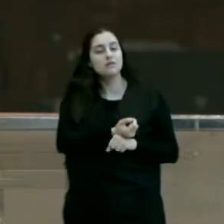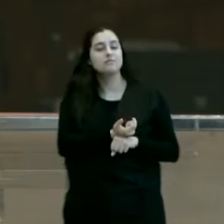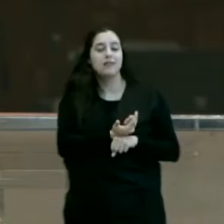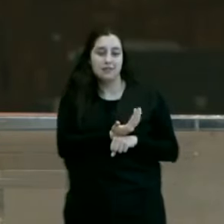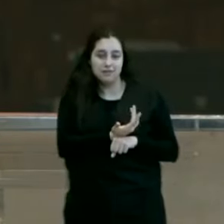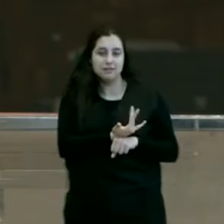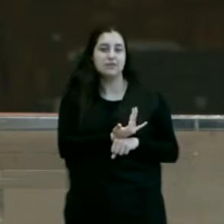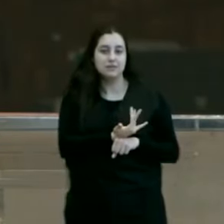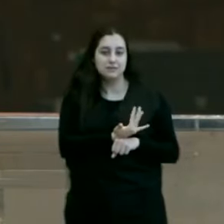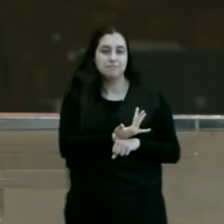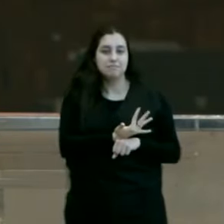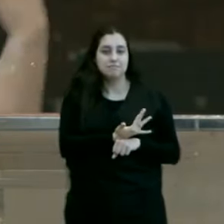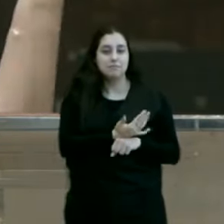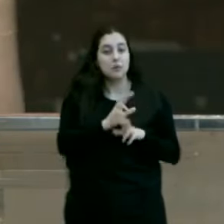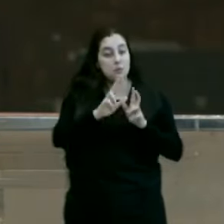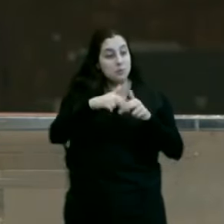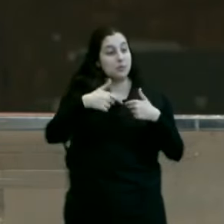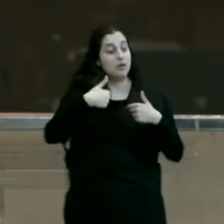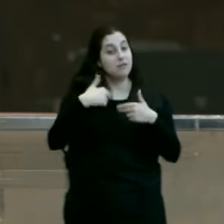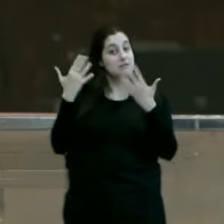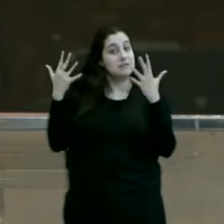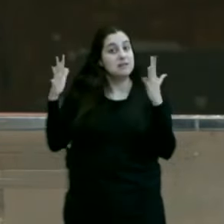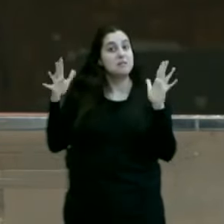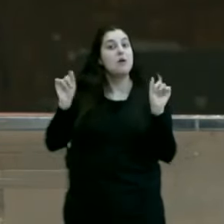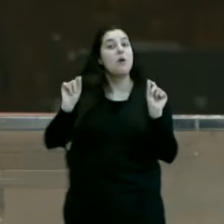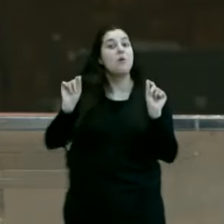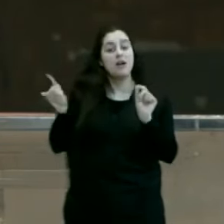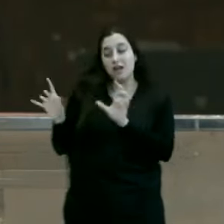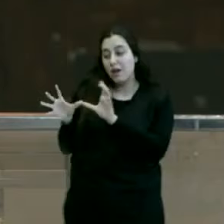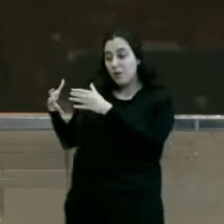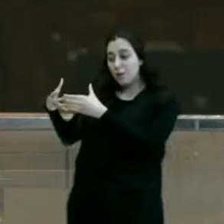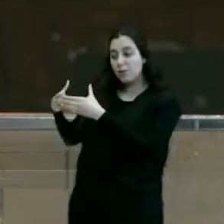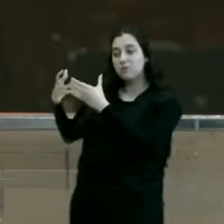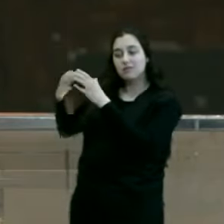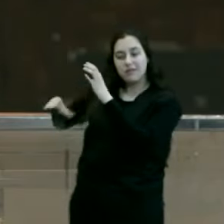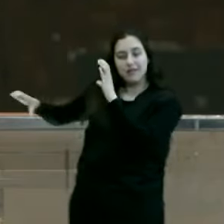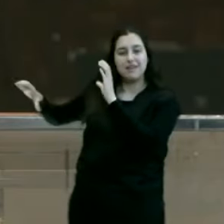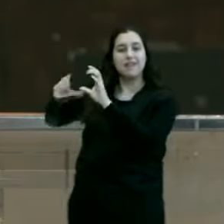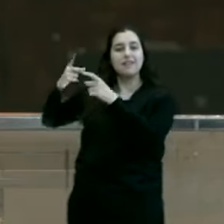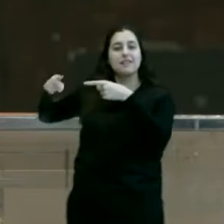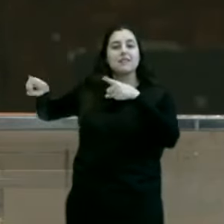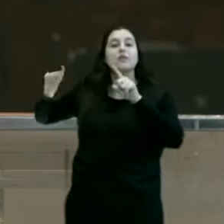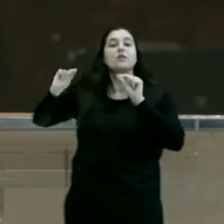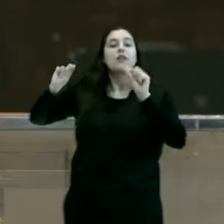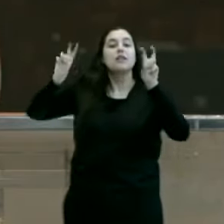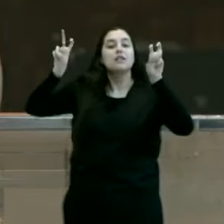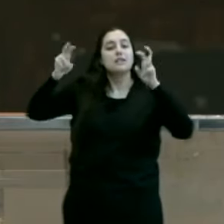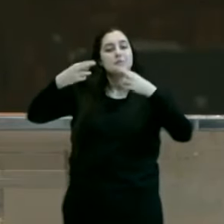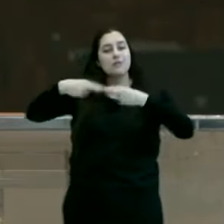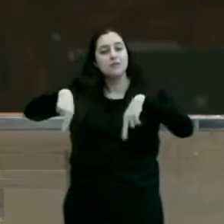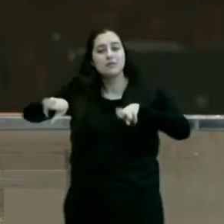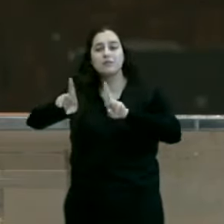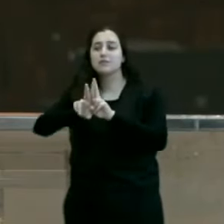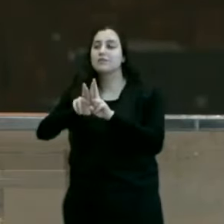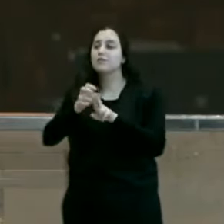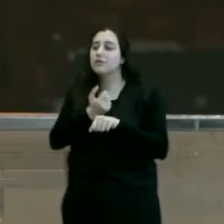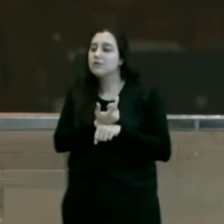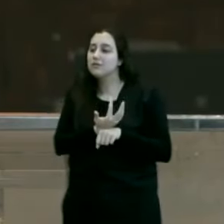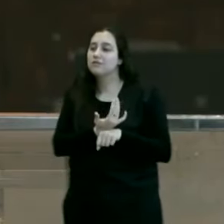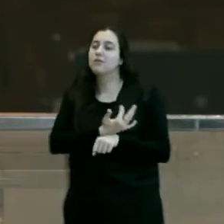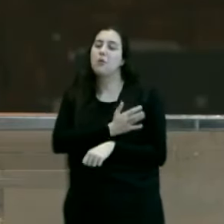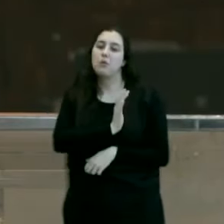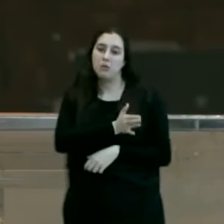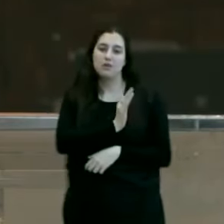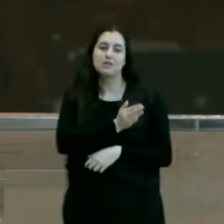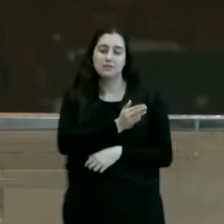avivados. Por isso eu celebrei quando esse grupo querido cantou, falando de renovação, de avivar o